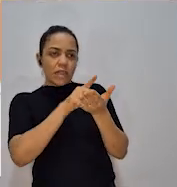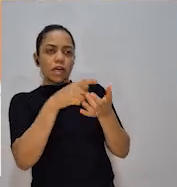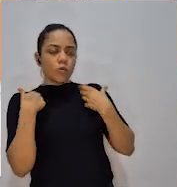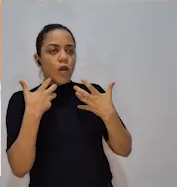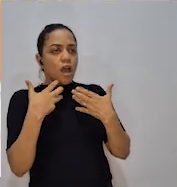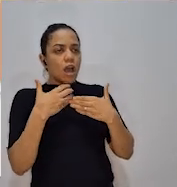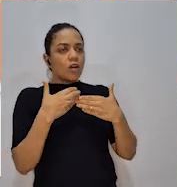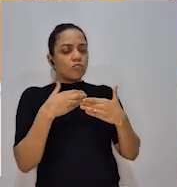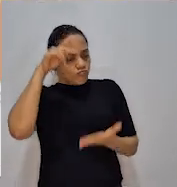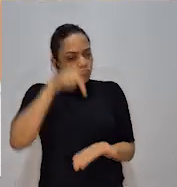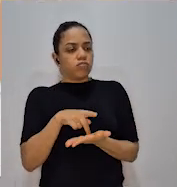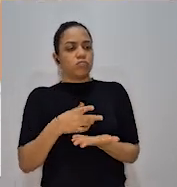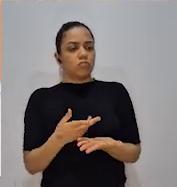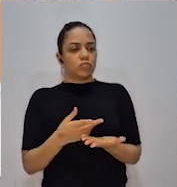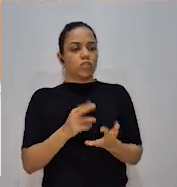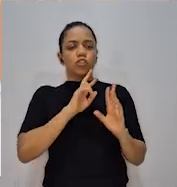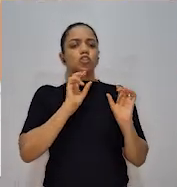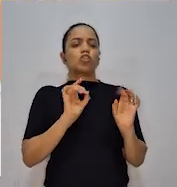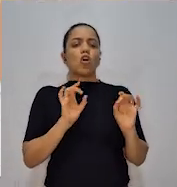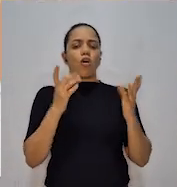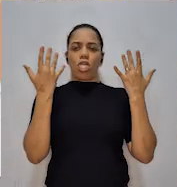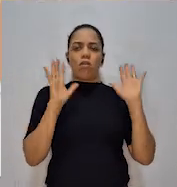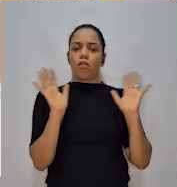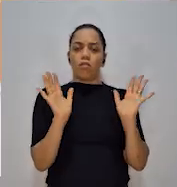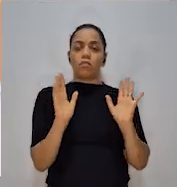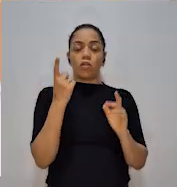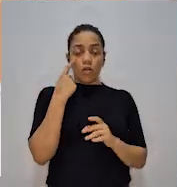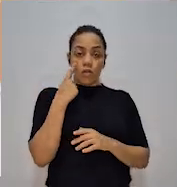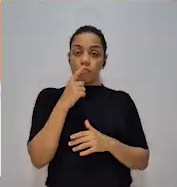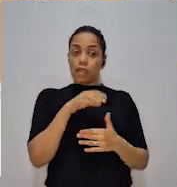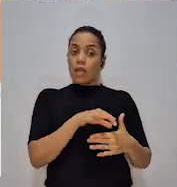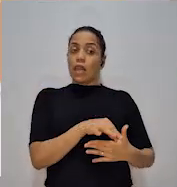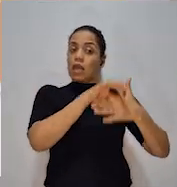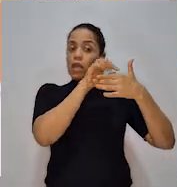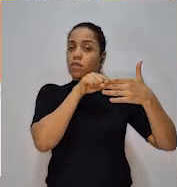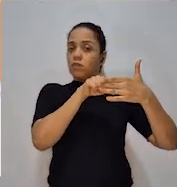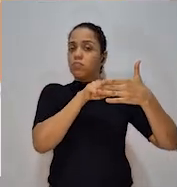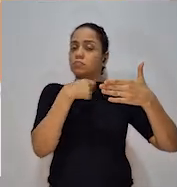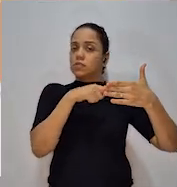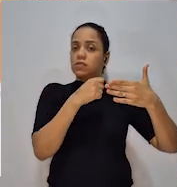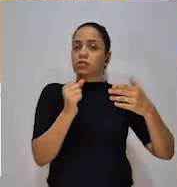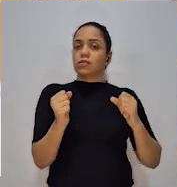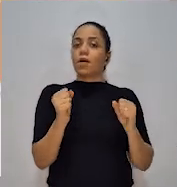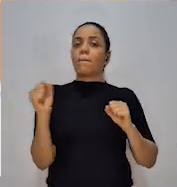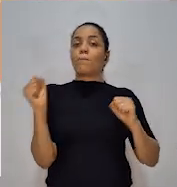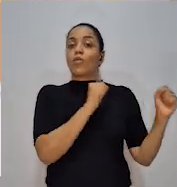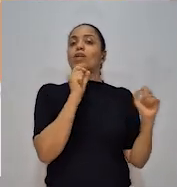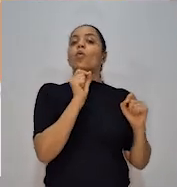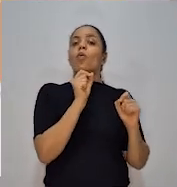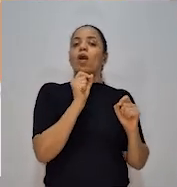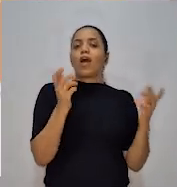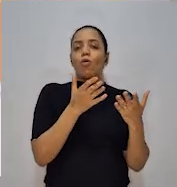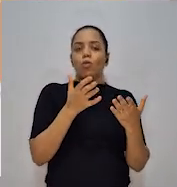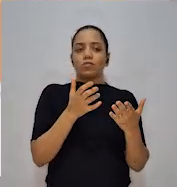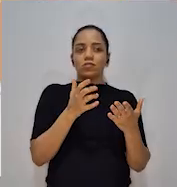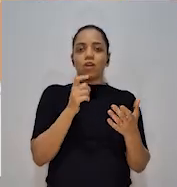dois caminhos são muito fortes. O primeiro, sempre a liderança, porque é quem tem o poder da caneta, e eu falo que é o poder do mouse